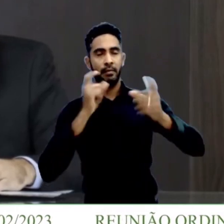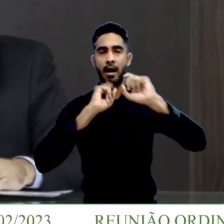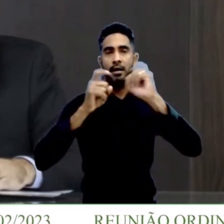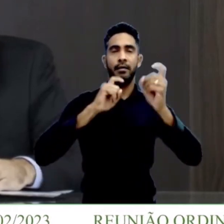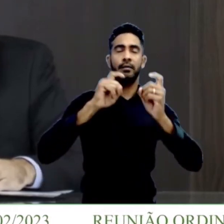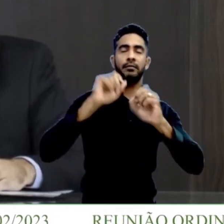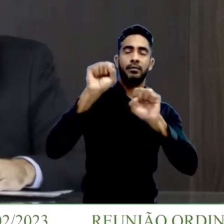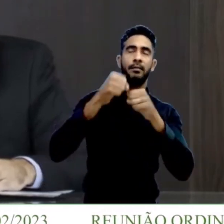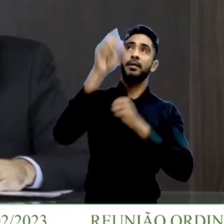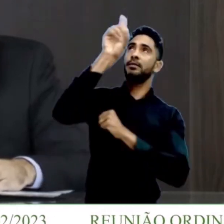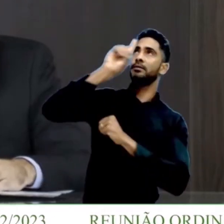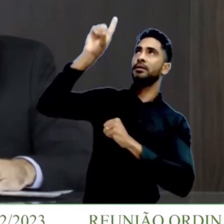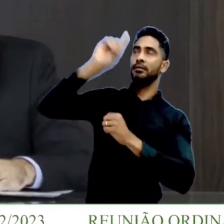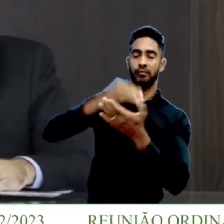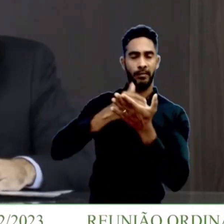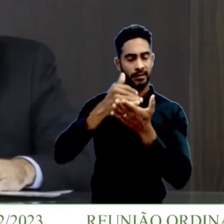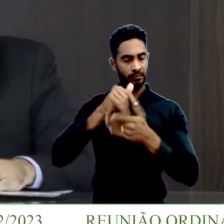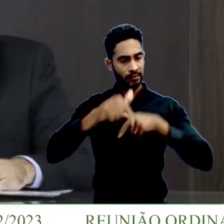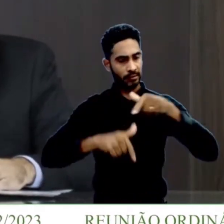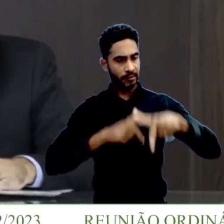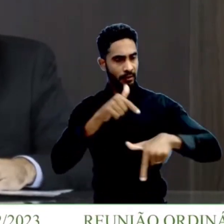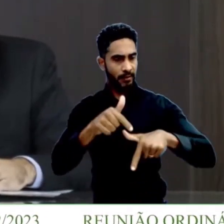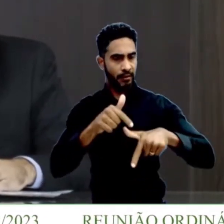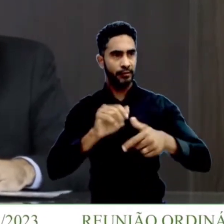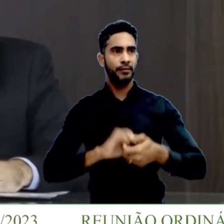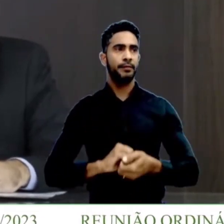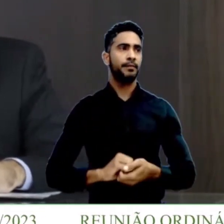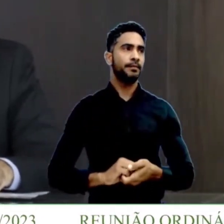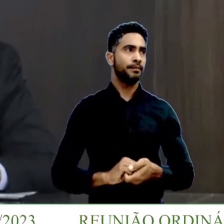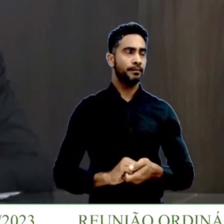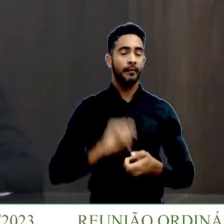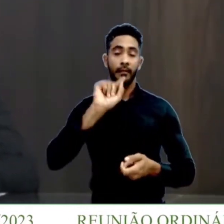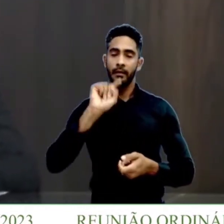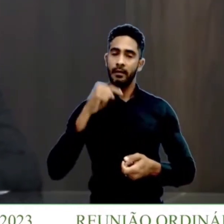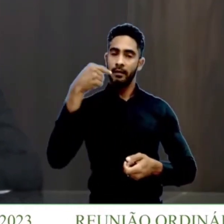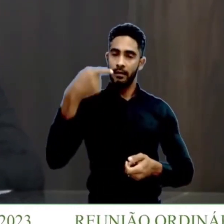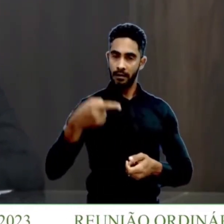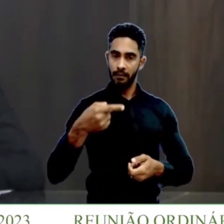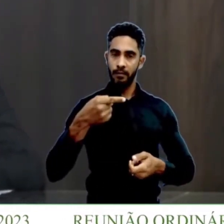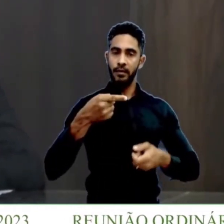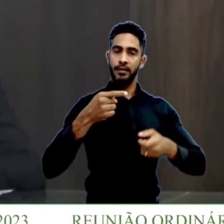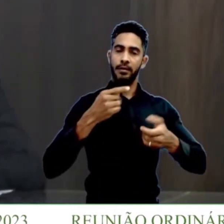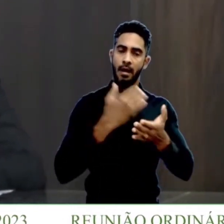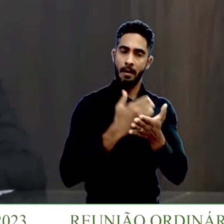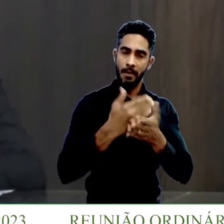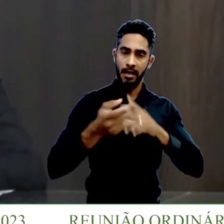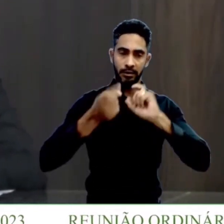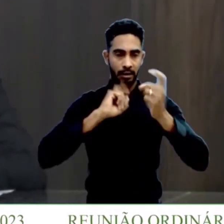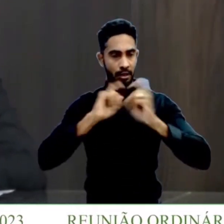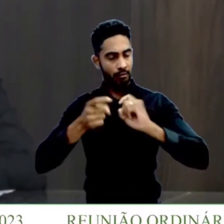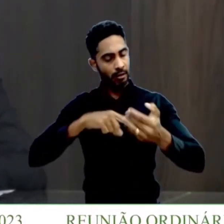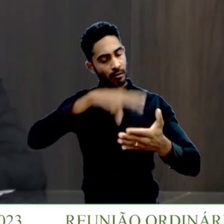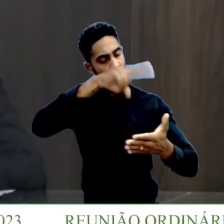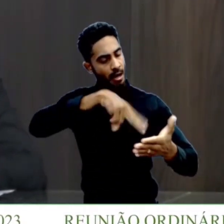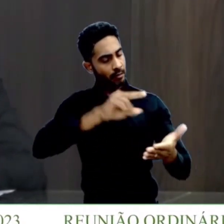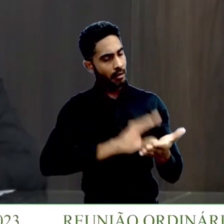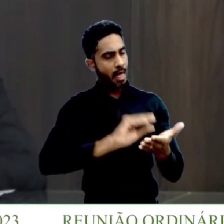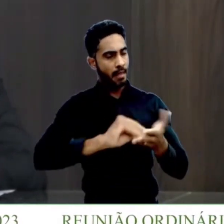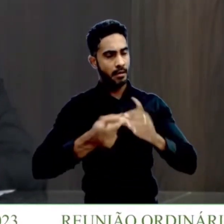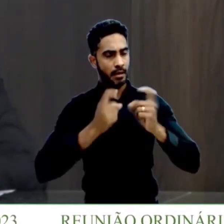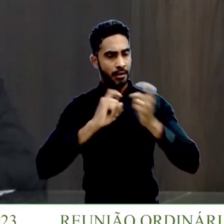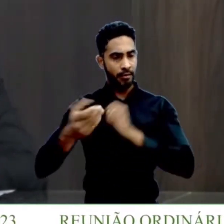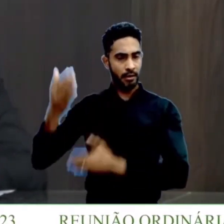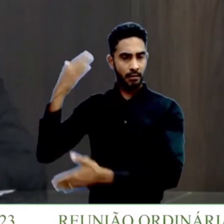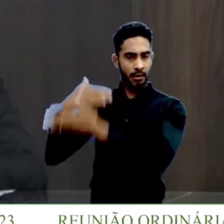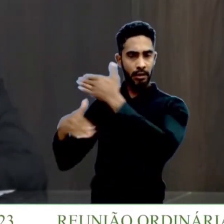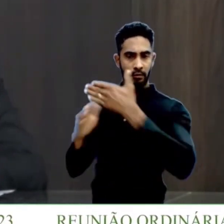do povo jonaubense, iniciamos os nossos trabalhos. Passando à primeira parte da reunião, solicitou a leitura da ata da reunião